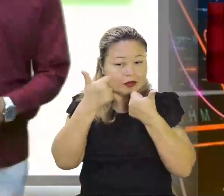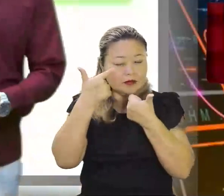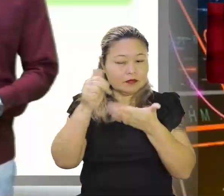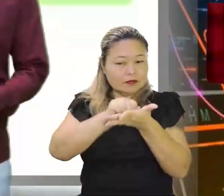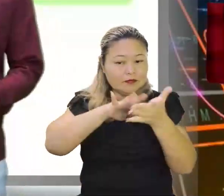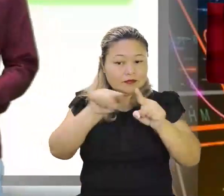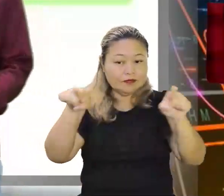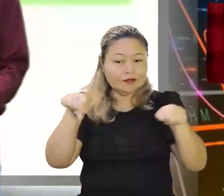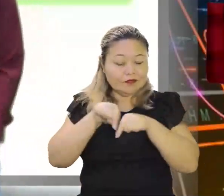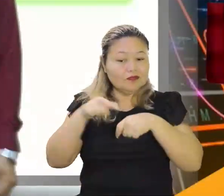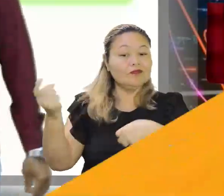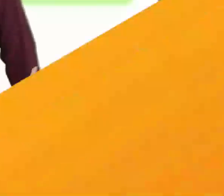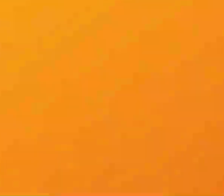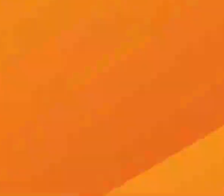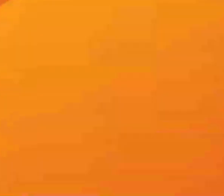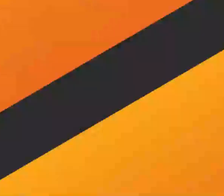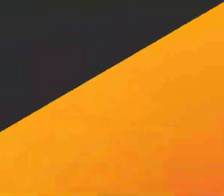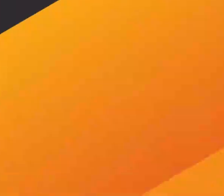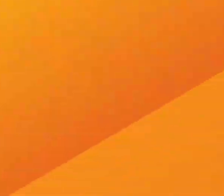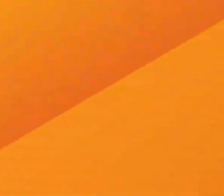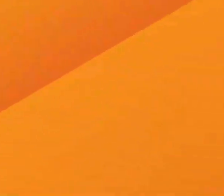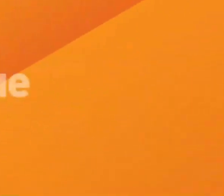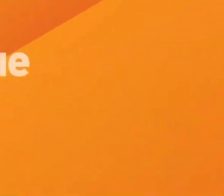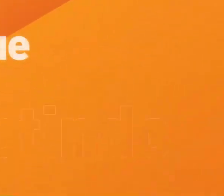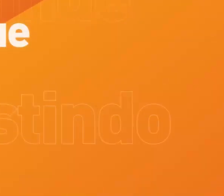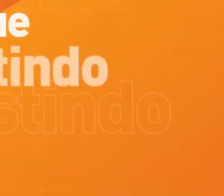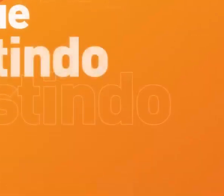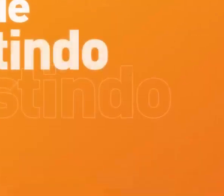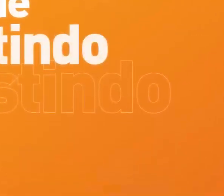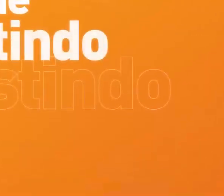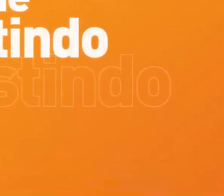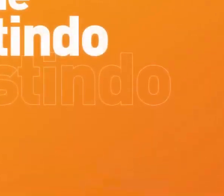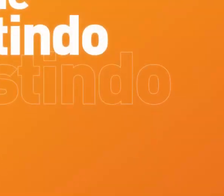de sala, a gente já volta com a correção.